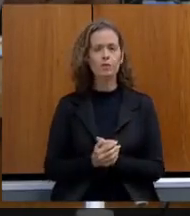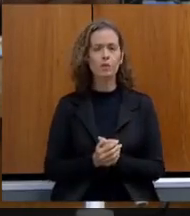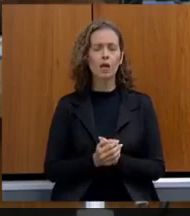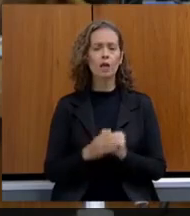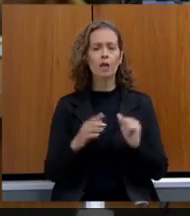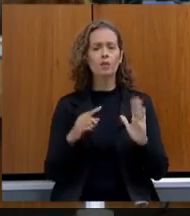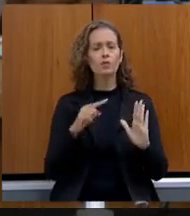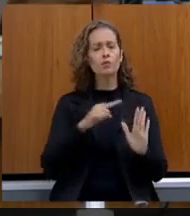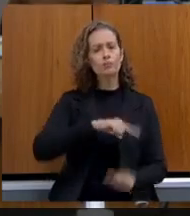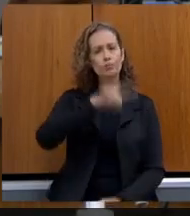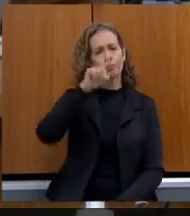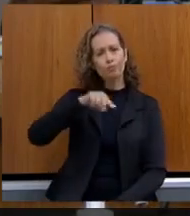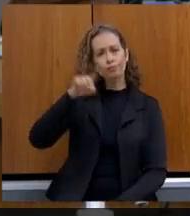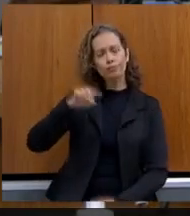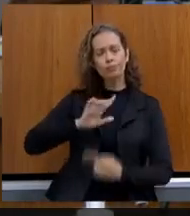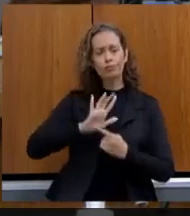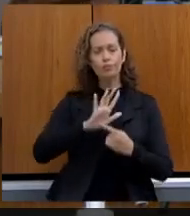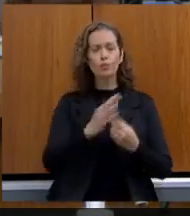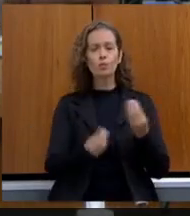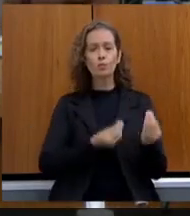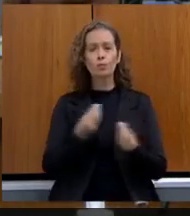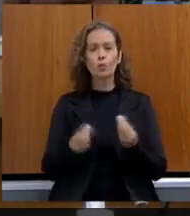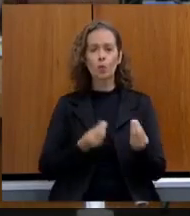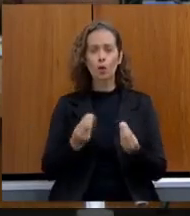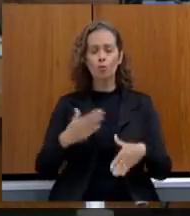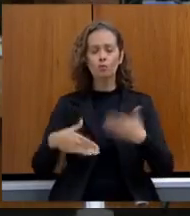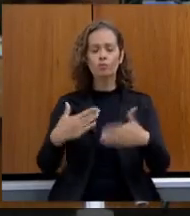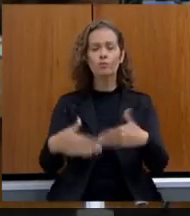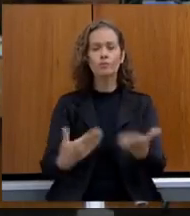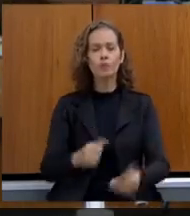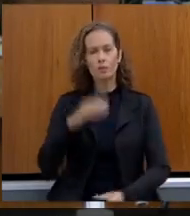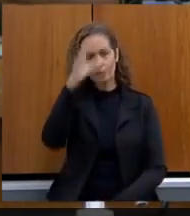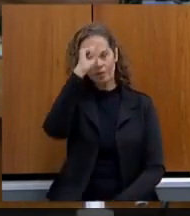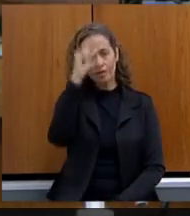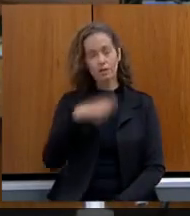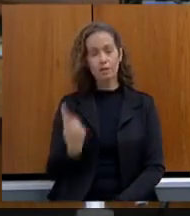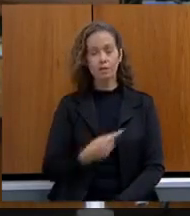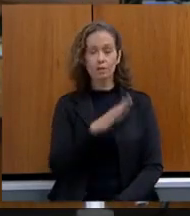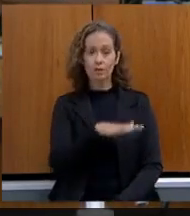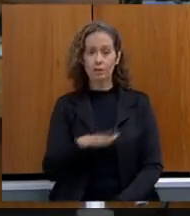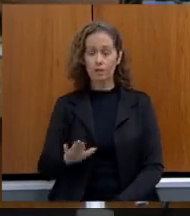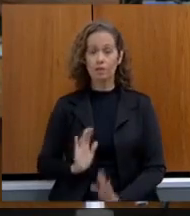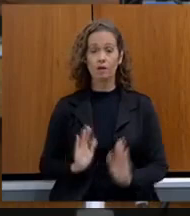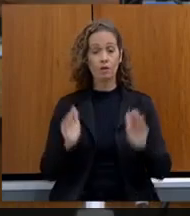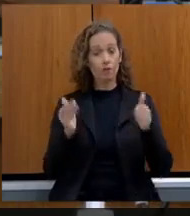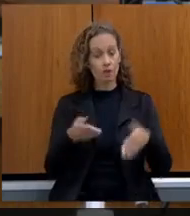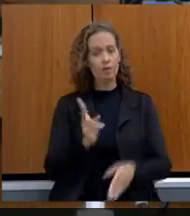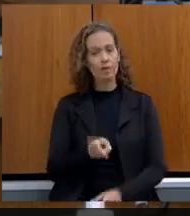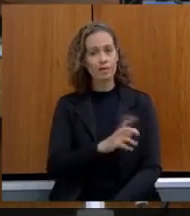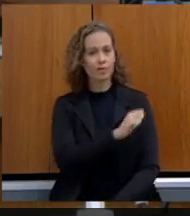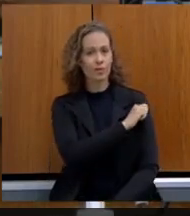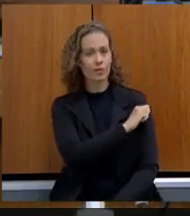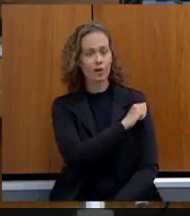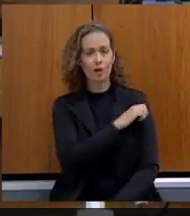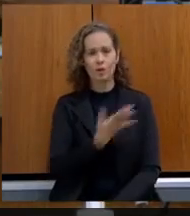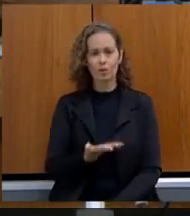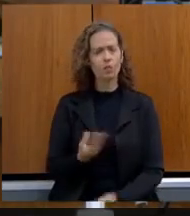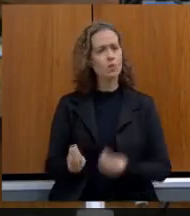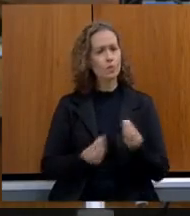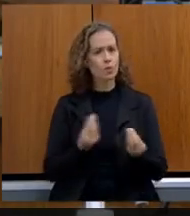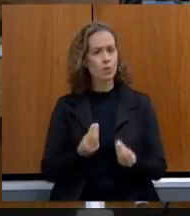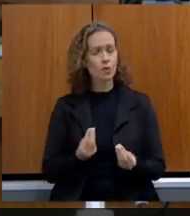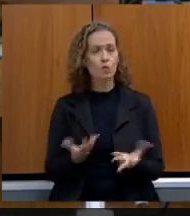de desempenho de aprendizagem das nossas crianças Nossa visualização é com base com foco no aluno e as nossas crianças